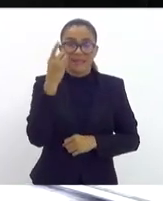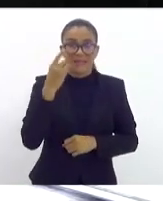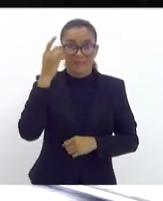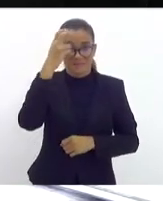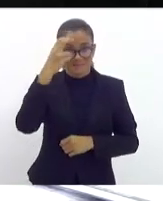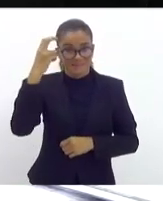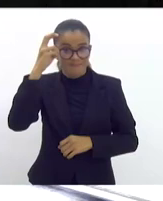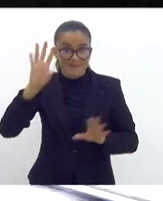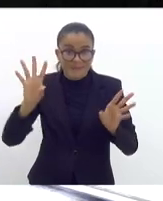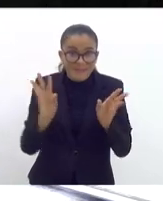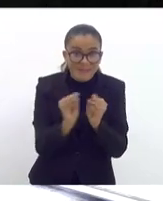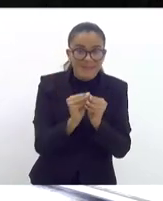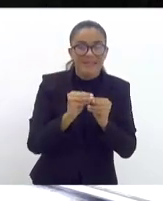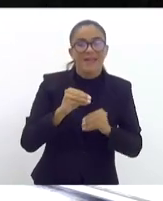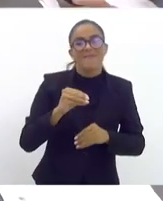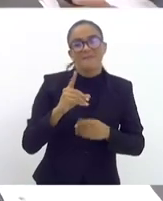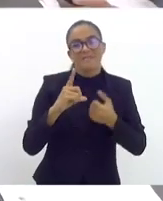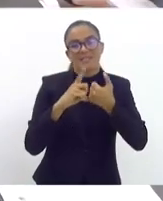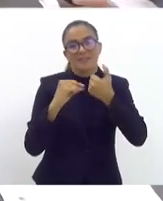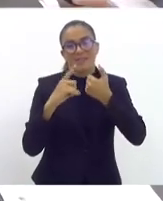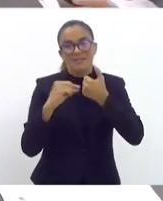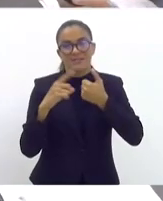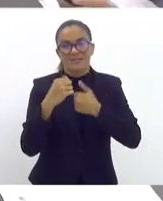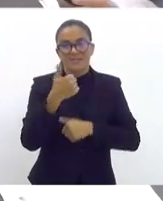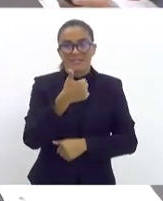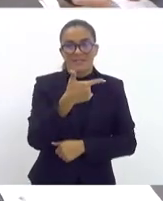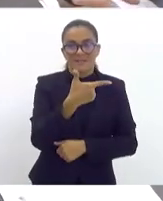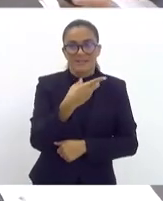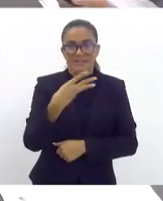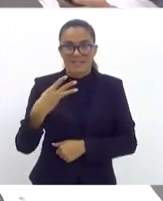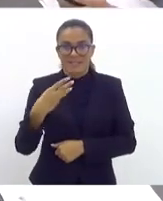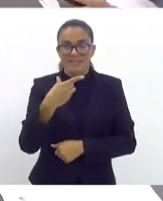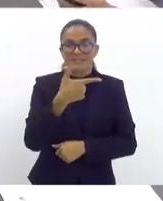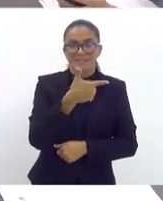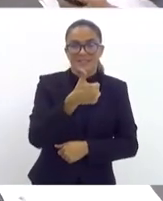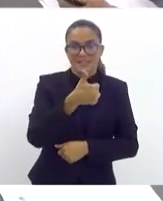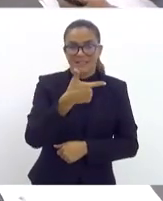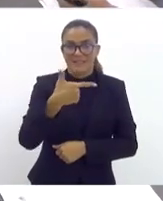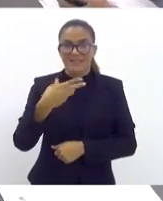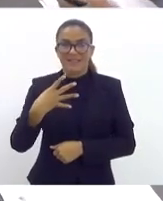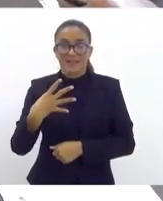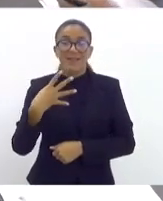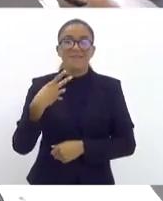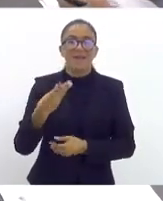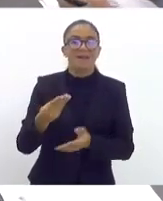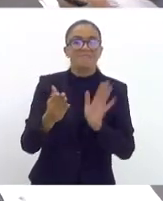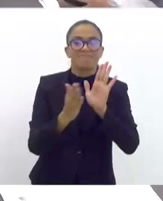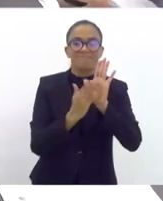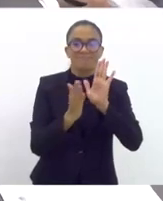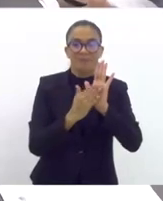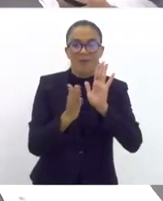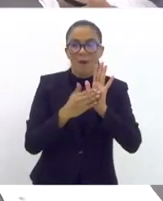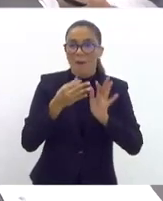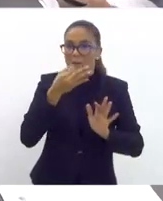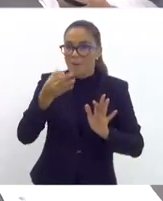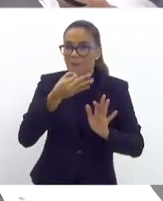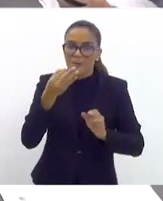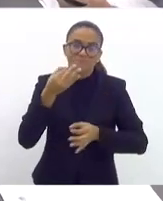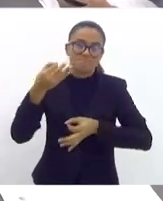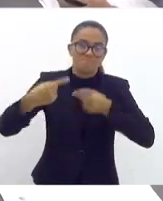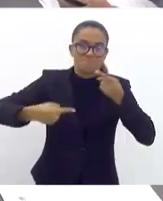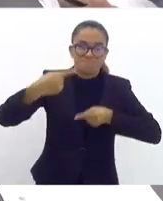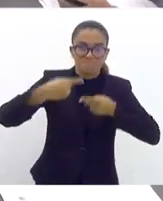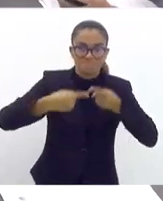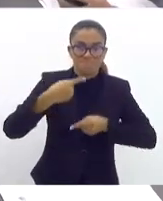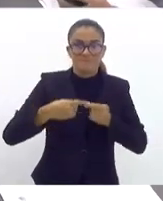pormenorizada de 123 e 124 e vai nos trazer uma proposta para discussão presente só para